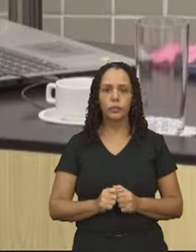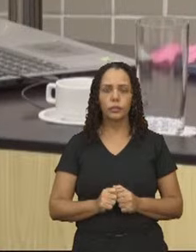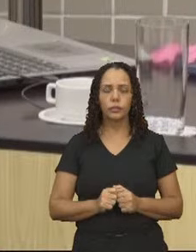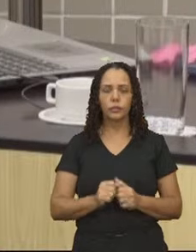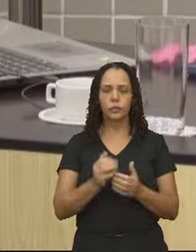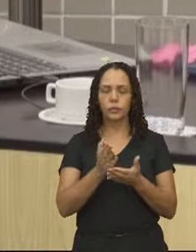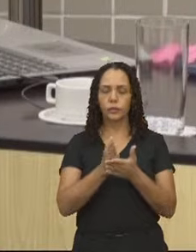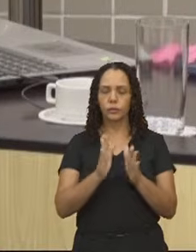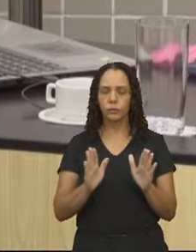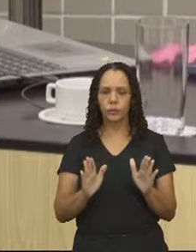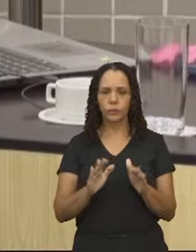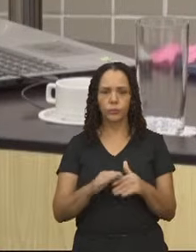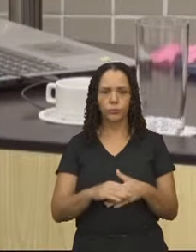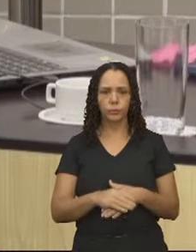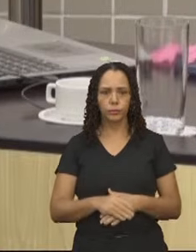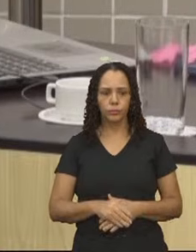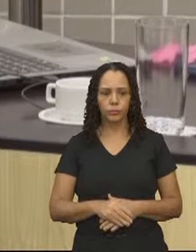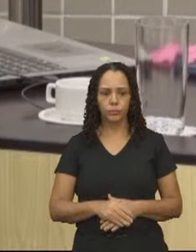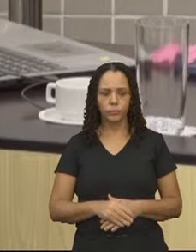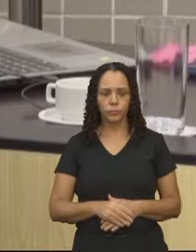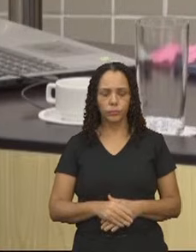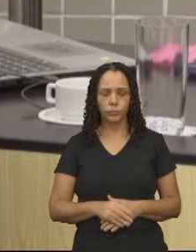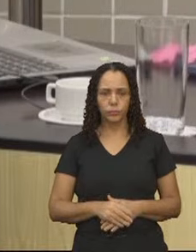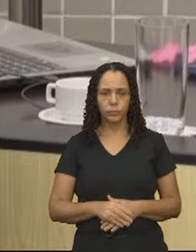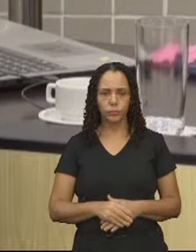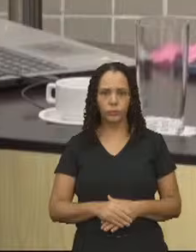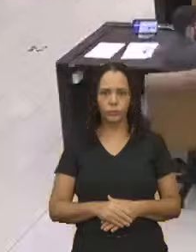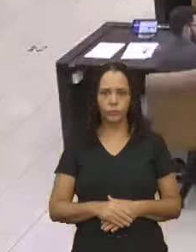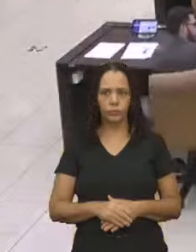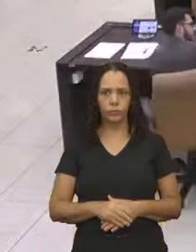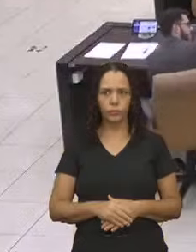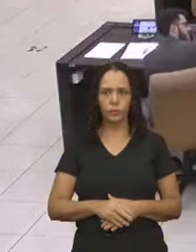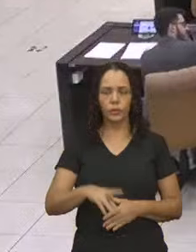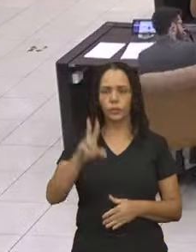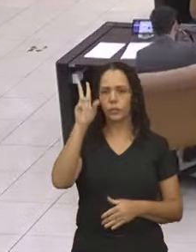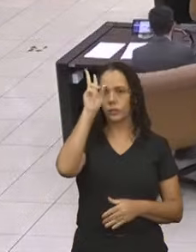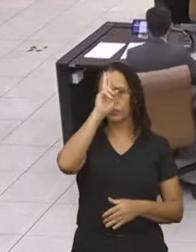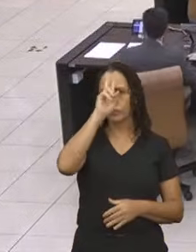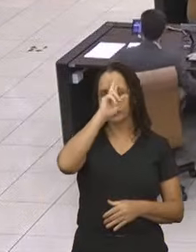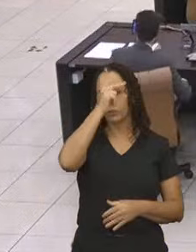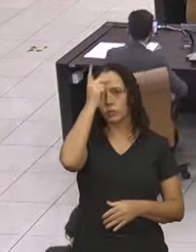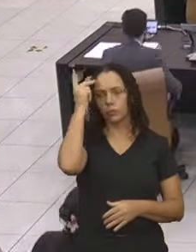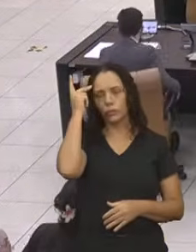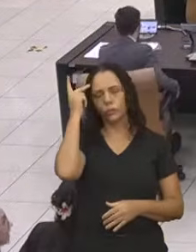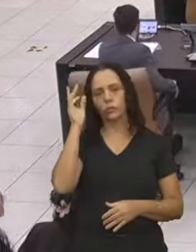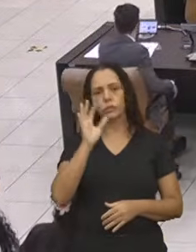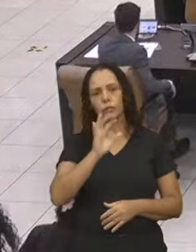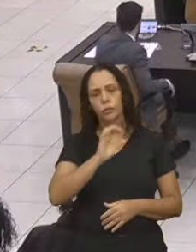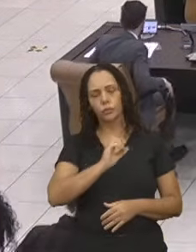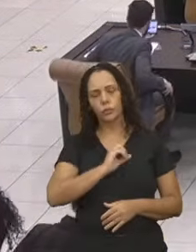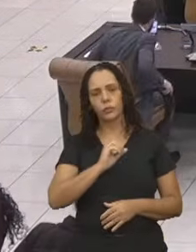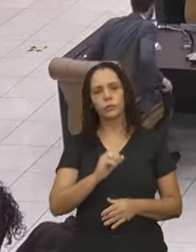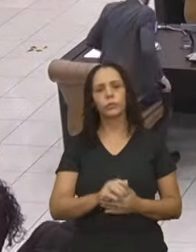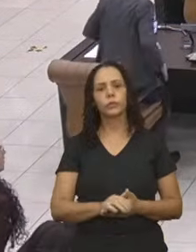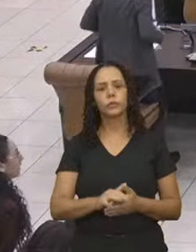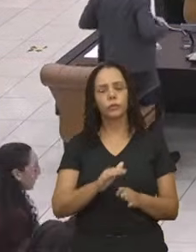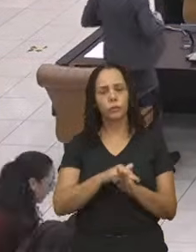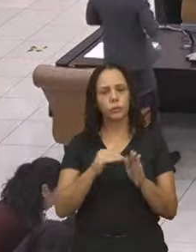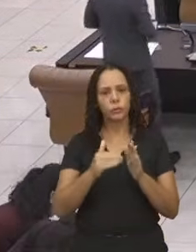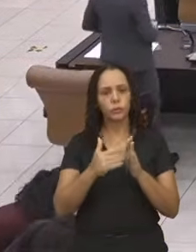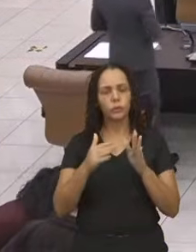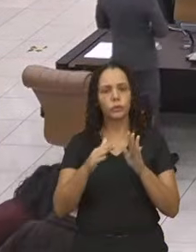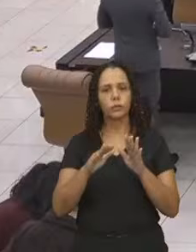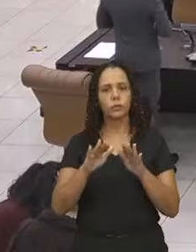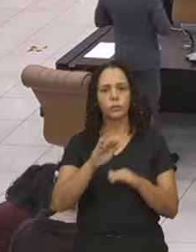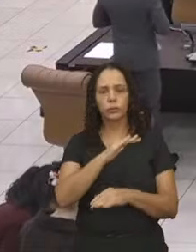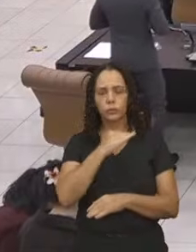presidente, não temos mais votos de pesar. Em memória dos entes queridos e de todos aqueles que partiram, convido a